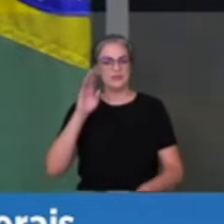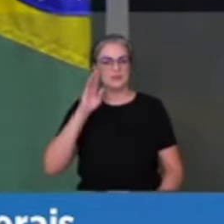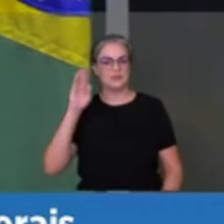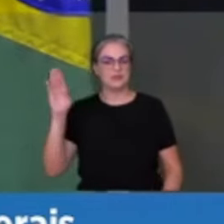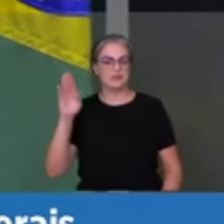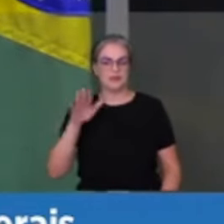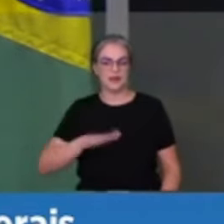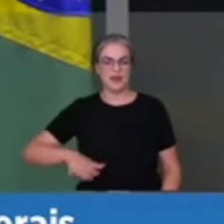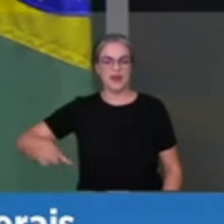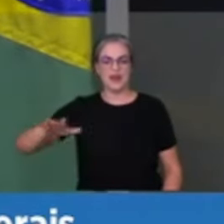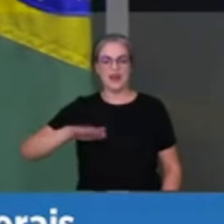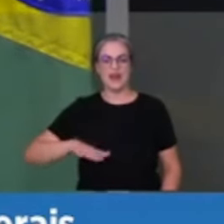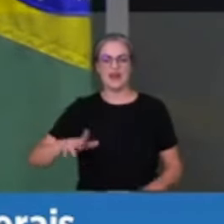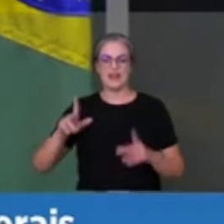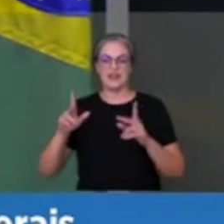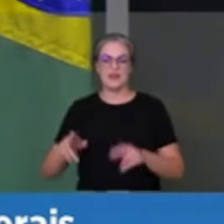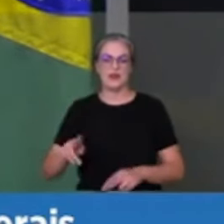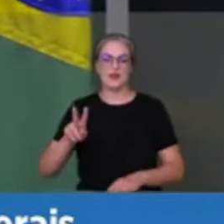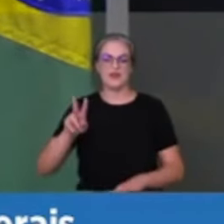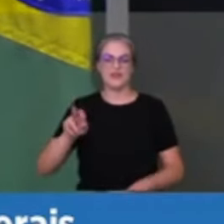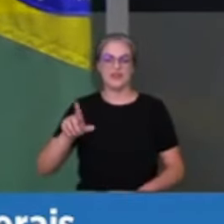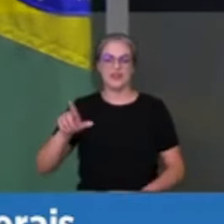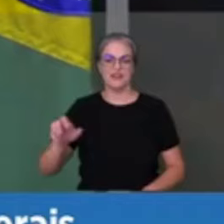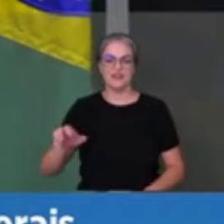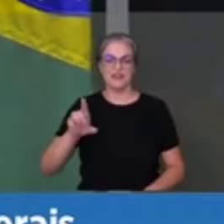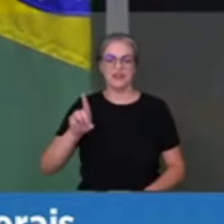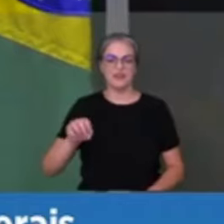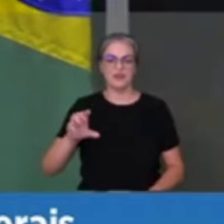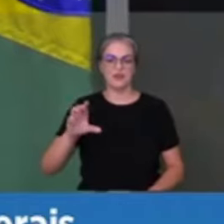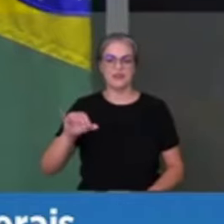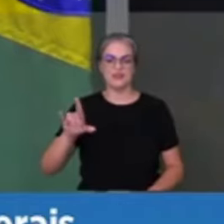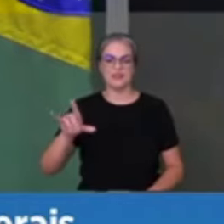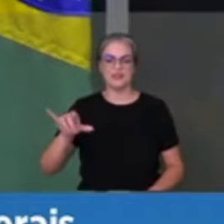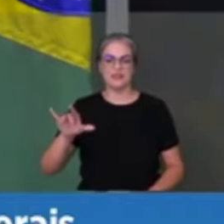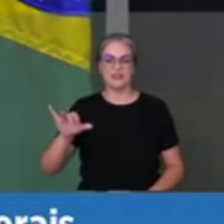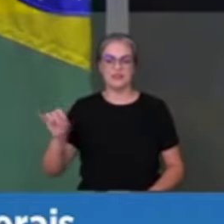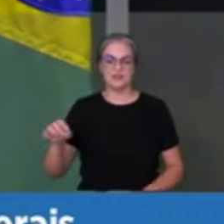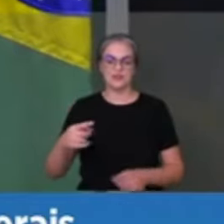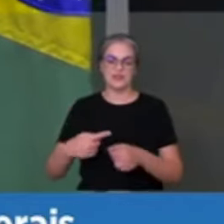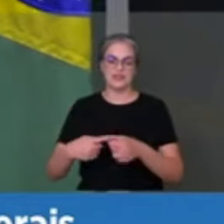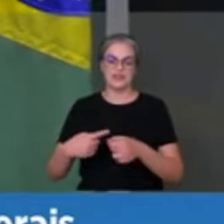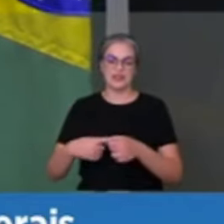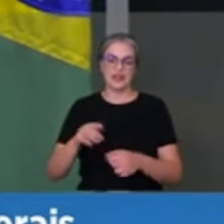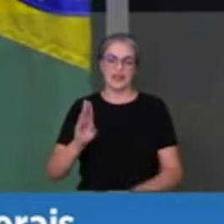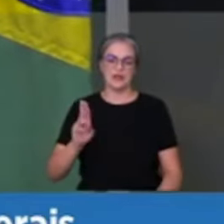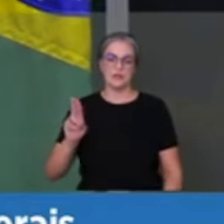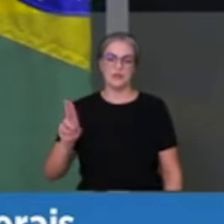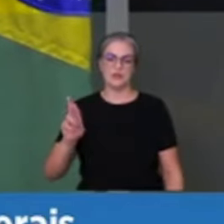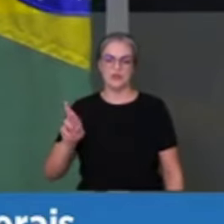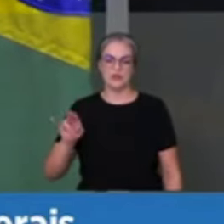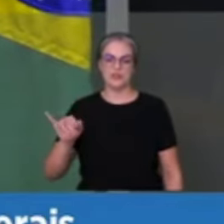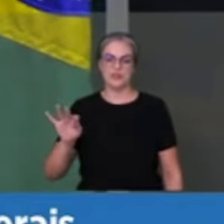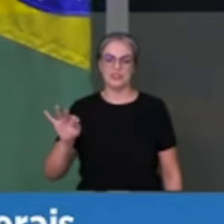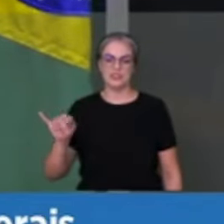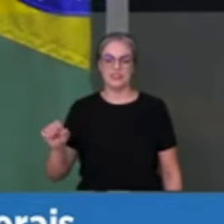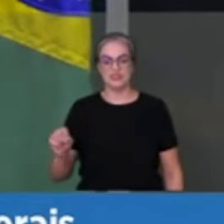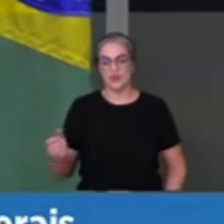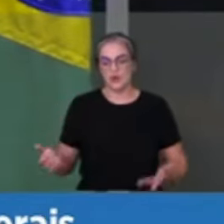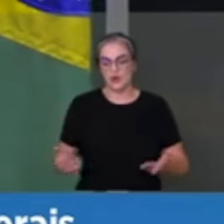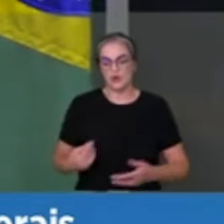cívico-militar que é a nossa querida cidade de Buritis que hoje possui seis escolas da rede